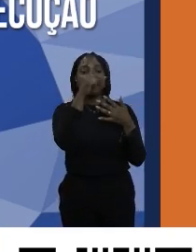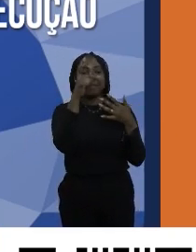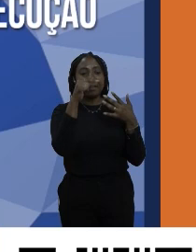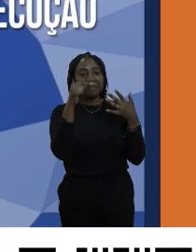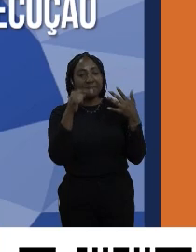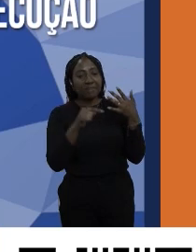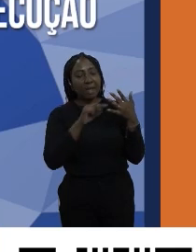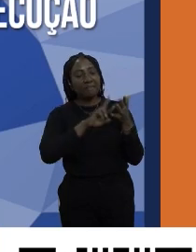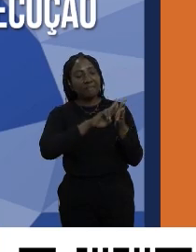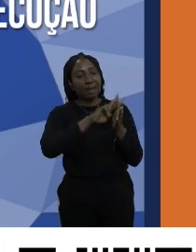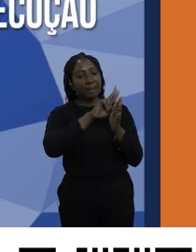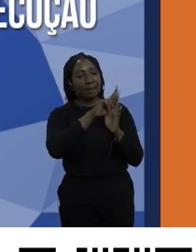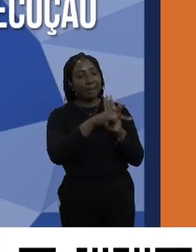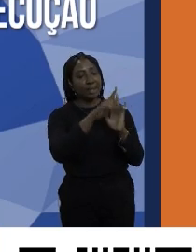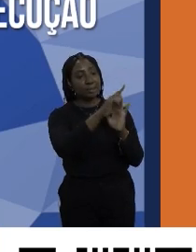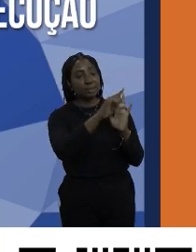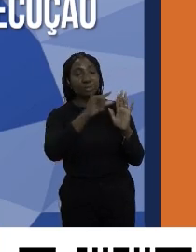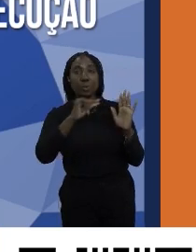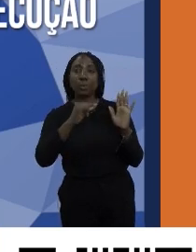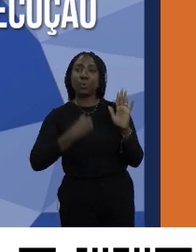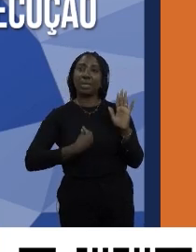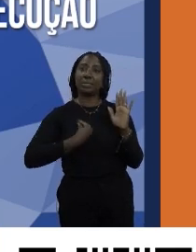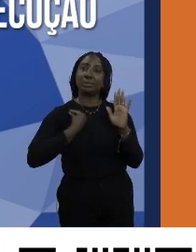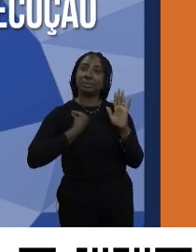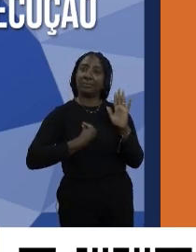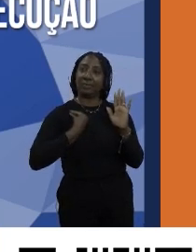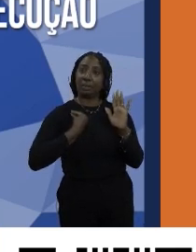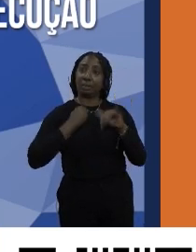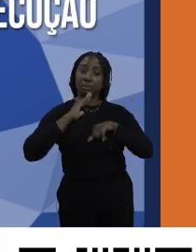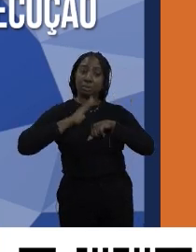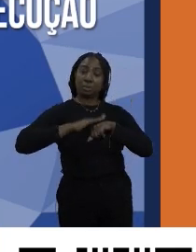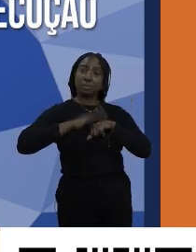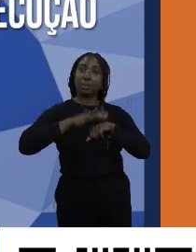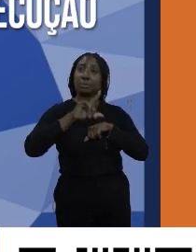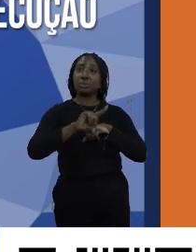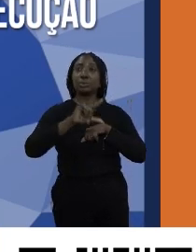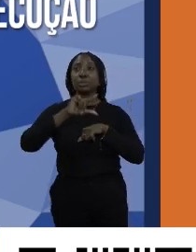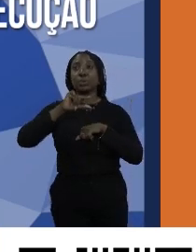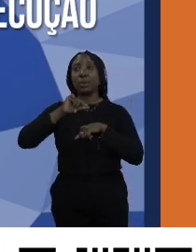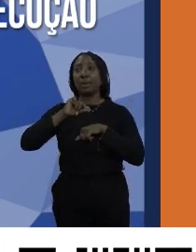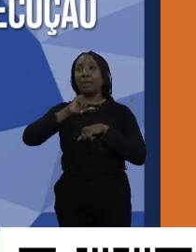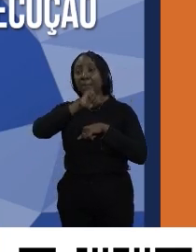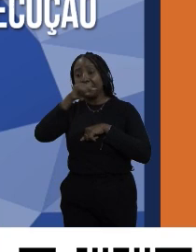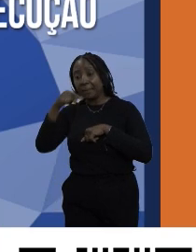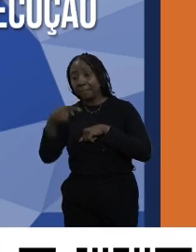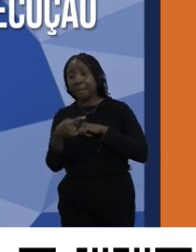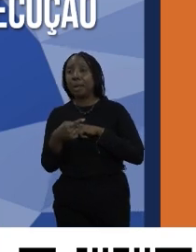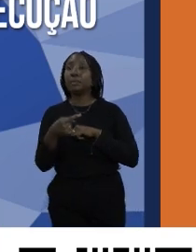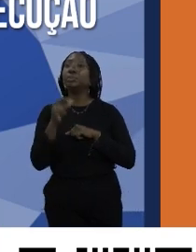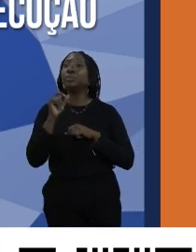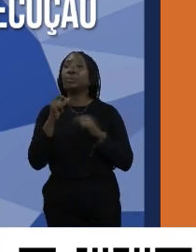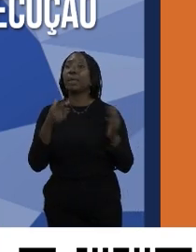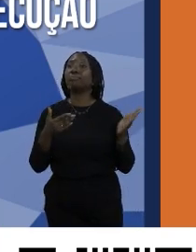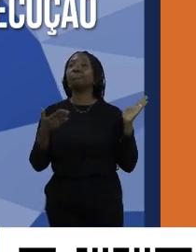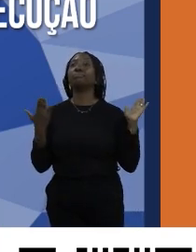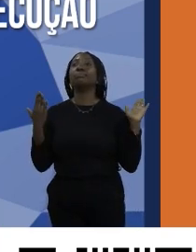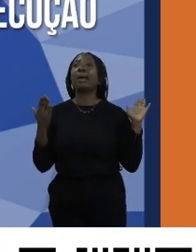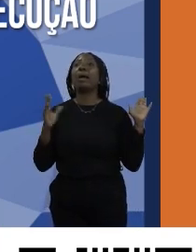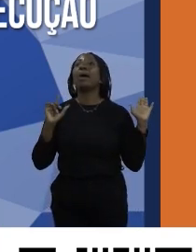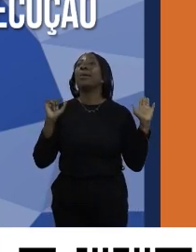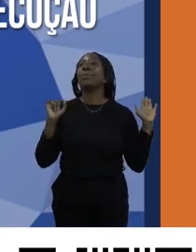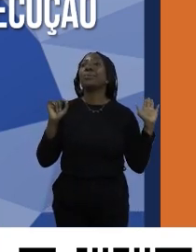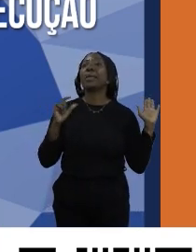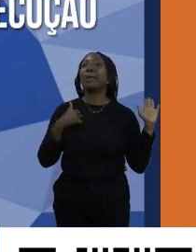a gente que tem que escolher. E ali embaixo, ó, representa a escolha sábia entre muitas alternativas. A escolha, no caso,